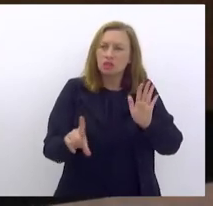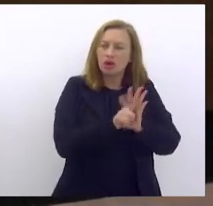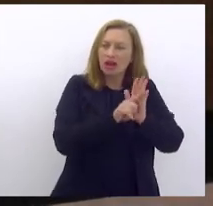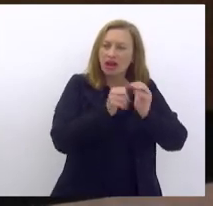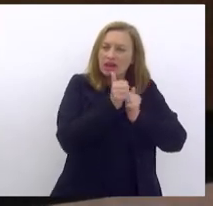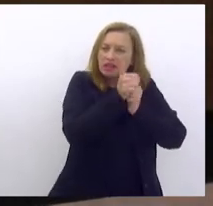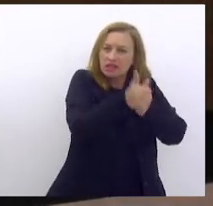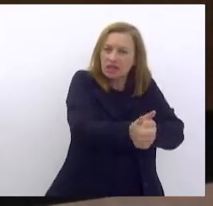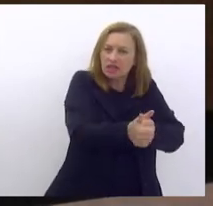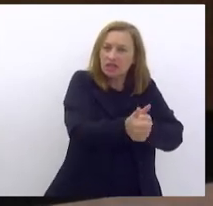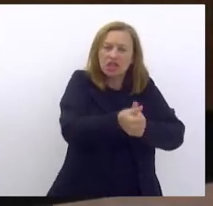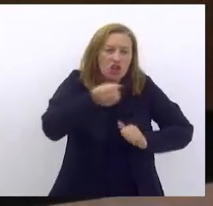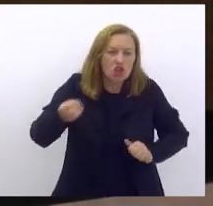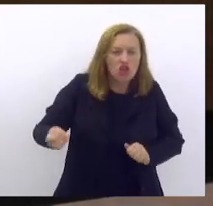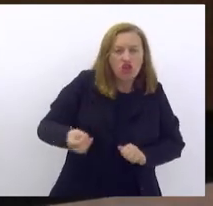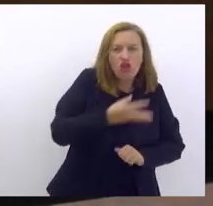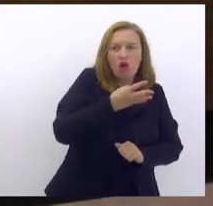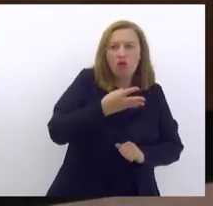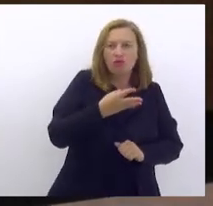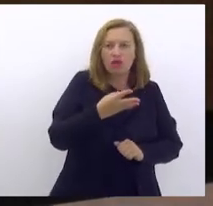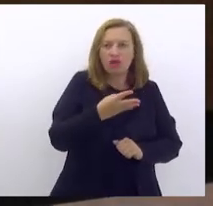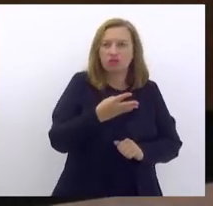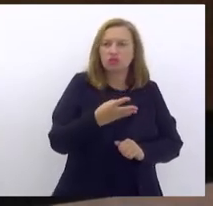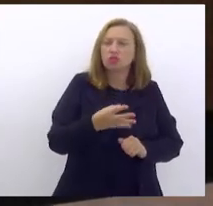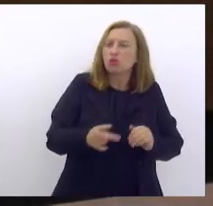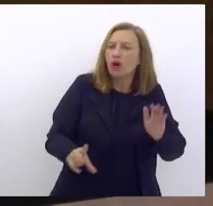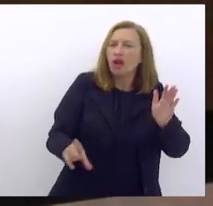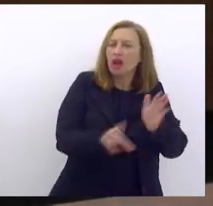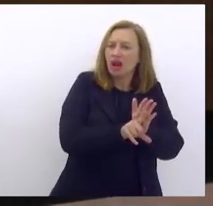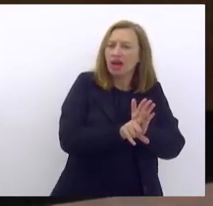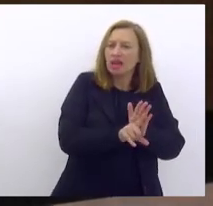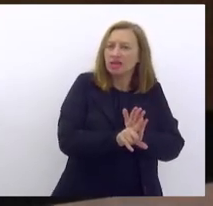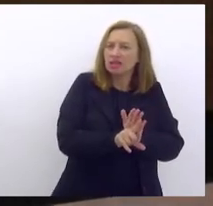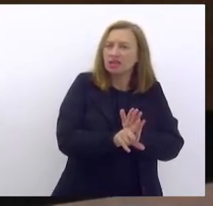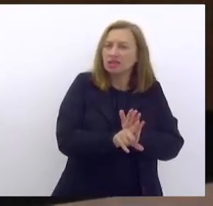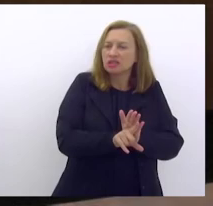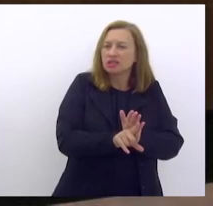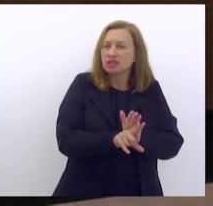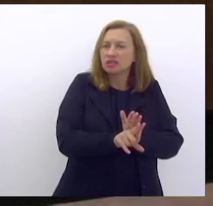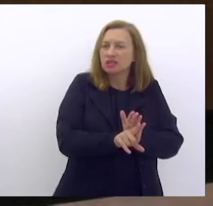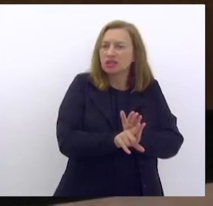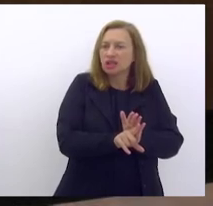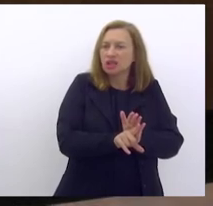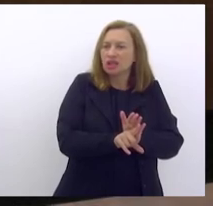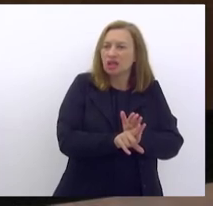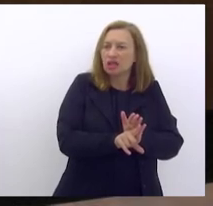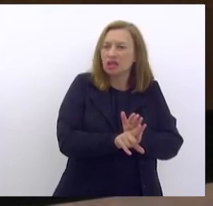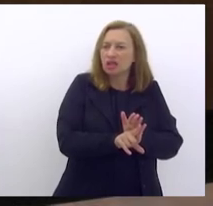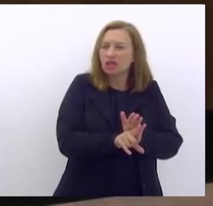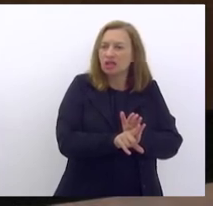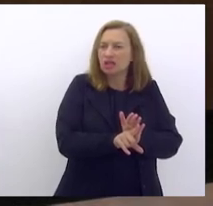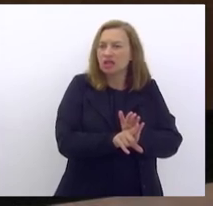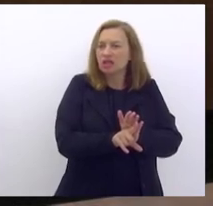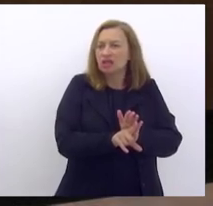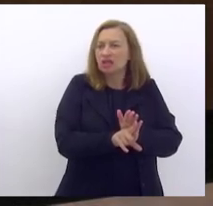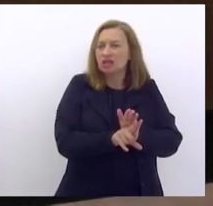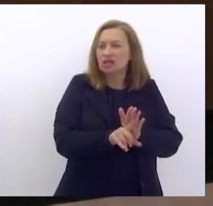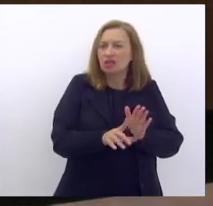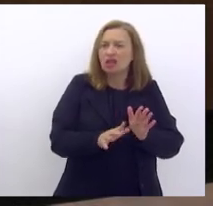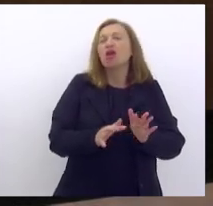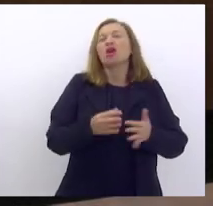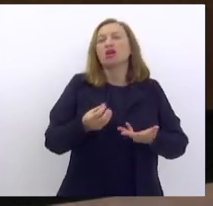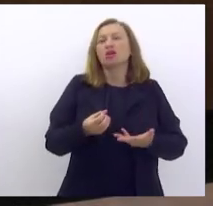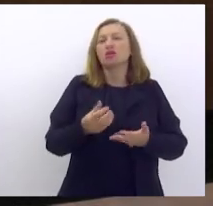moderna, à luz de uma legislação que tenha consequências, e consequências positivas para a